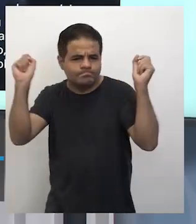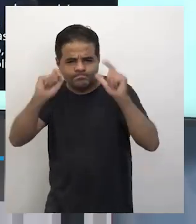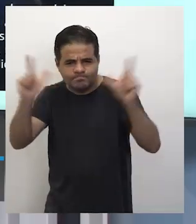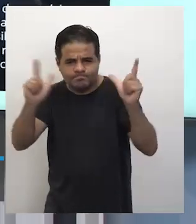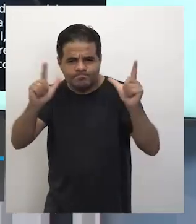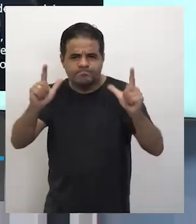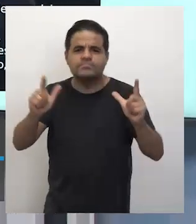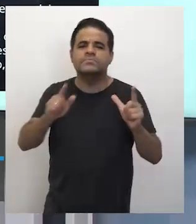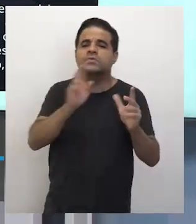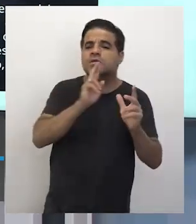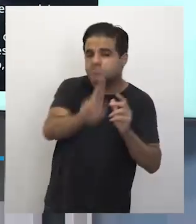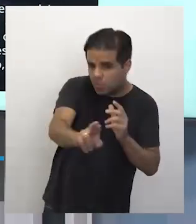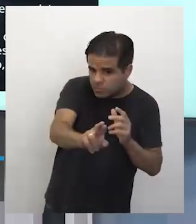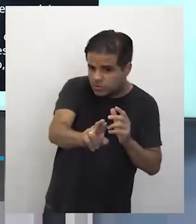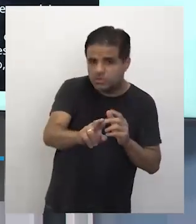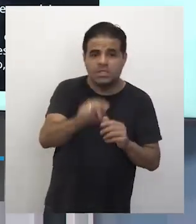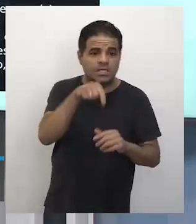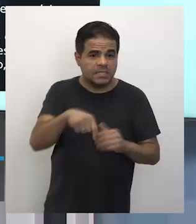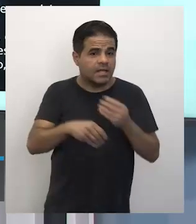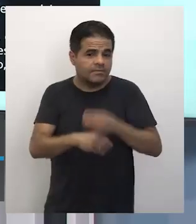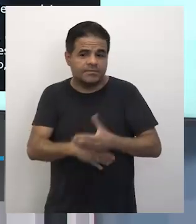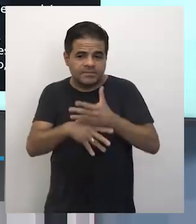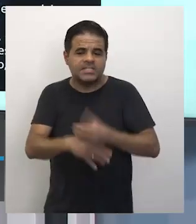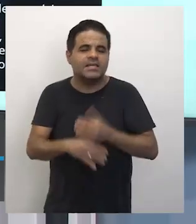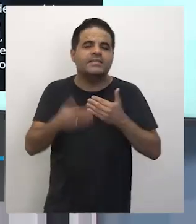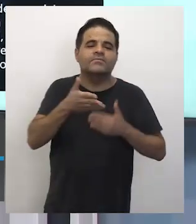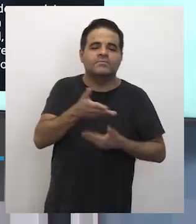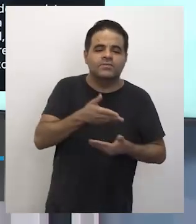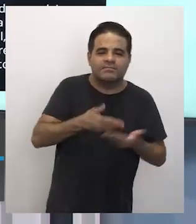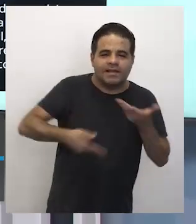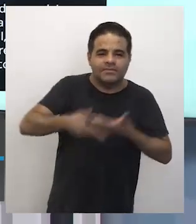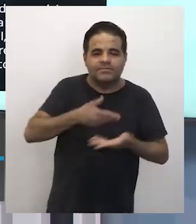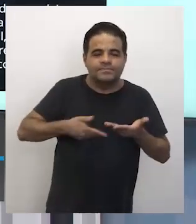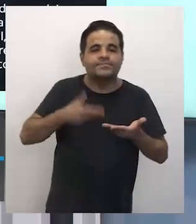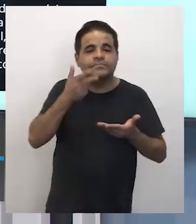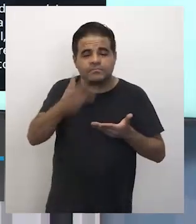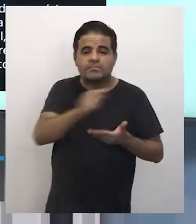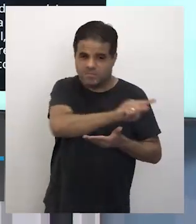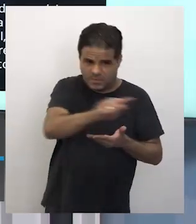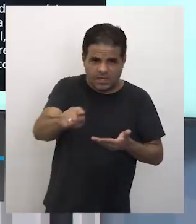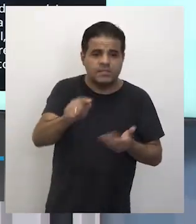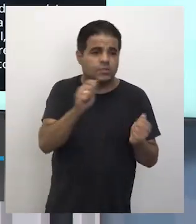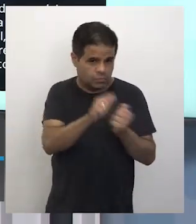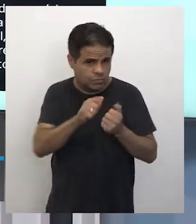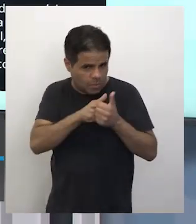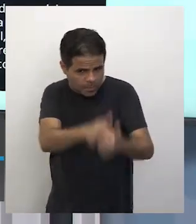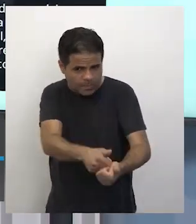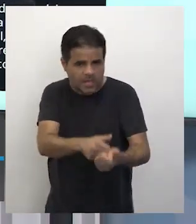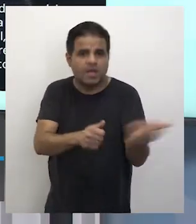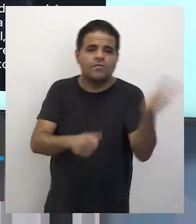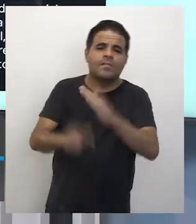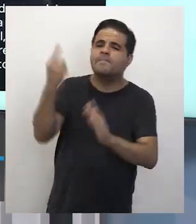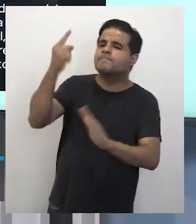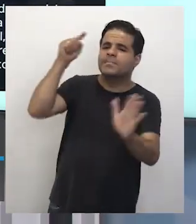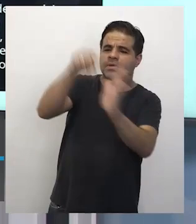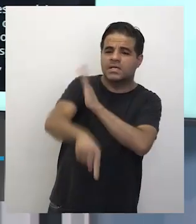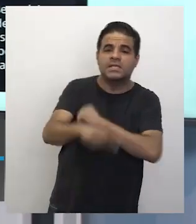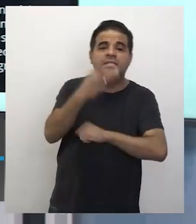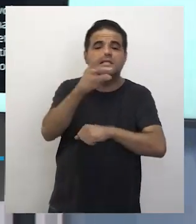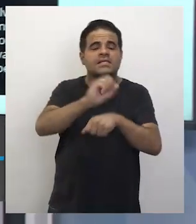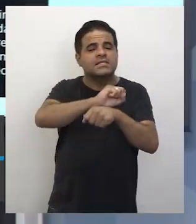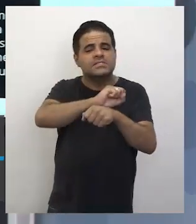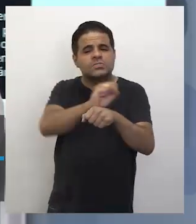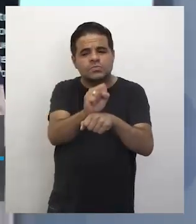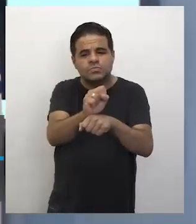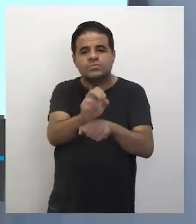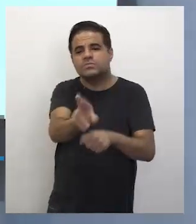enquete, responde aí a enquete. Quem está aqui no chat, pode responder aí no chat para nós, né? Você que está com outros canais. Então, vamos lá, a primeira enquete aí, 30 segundos para você